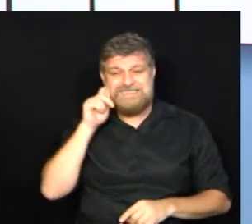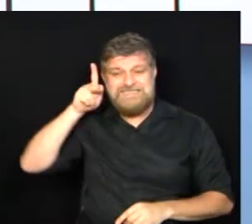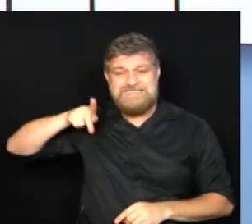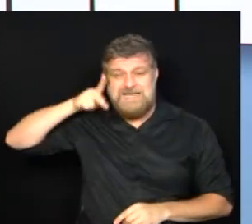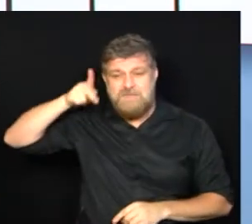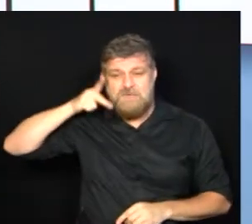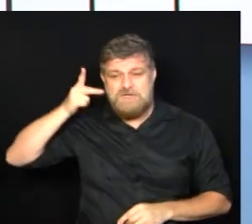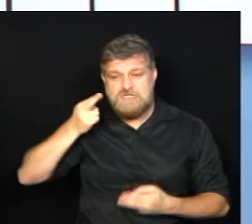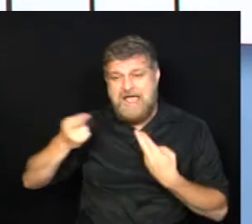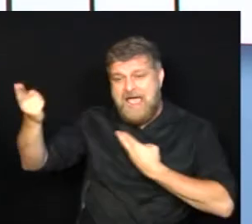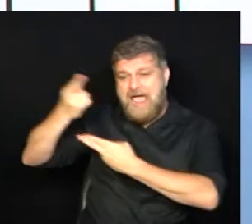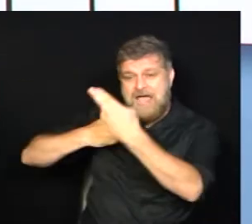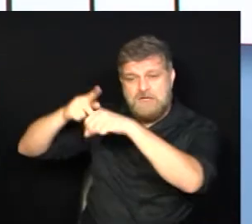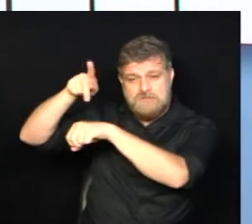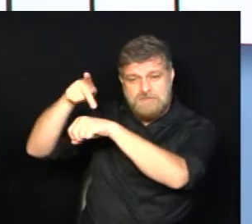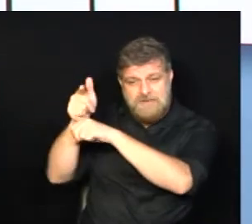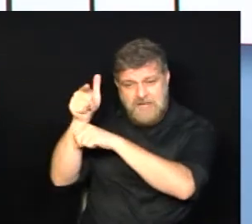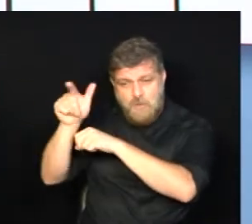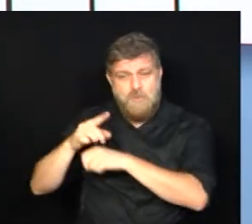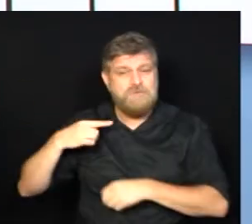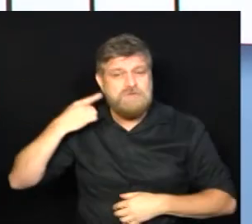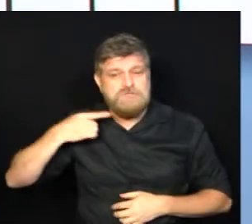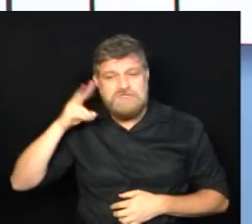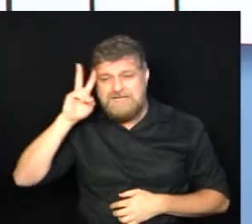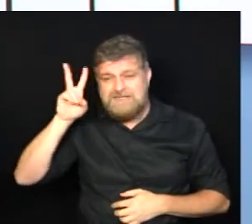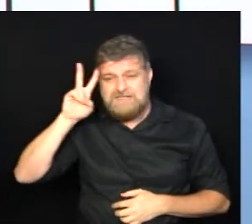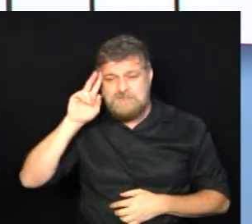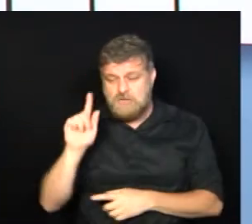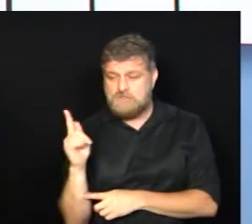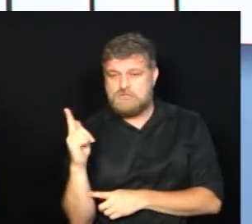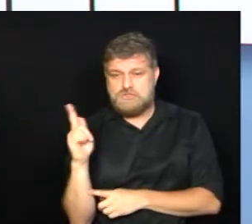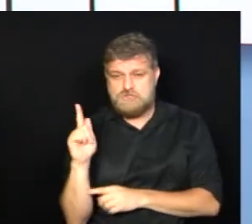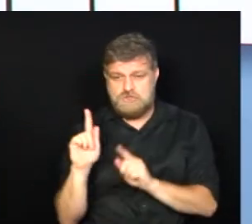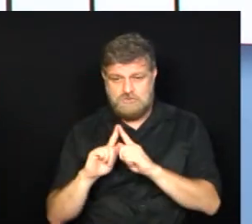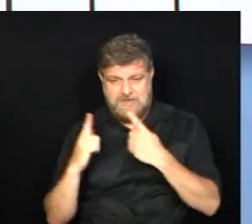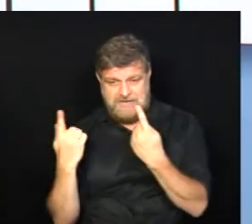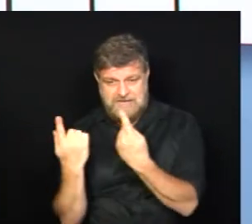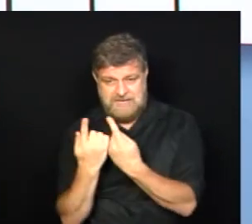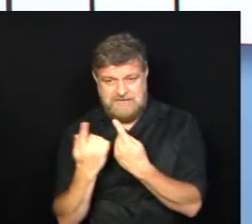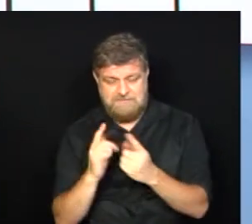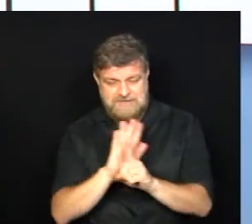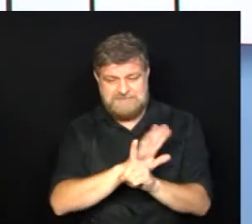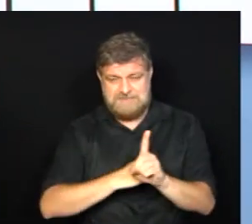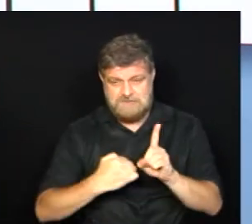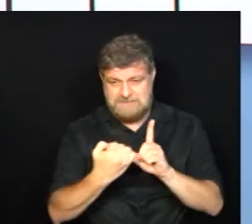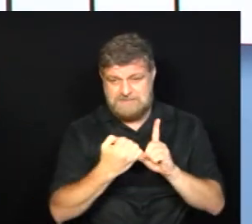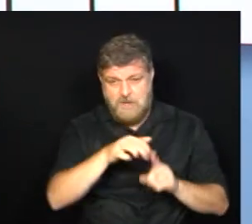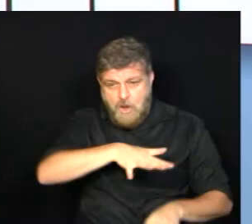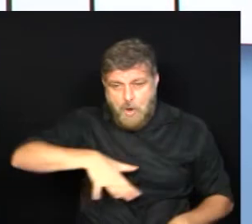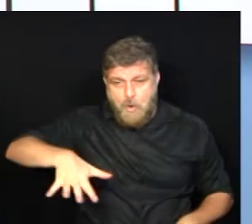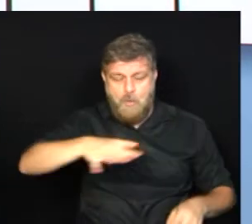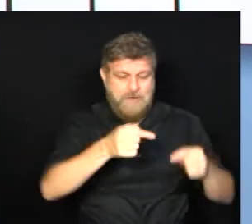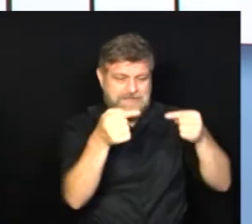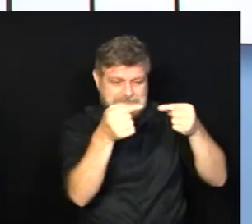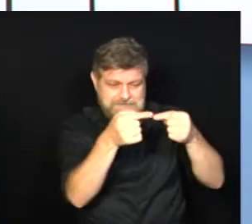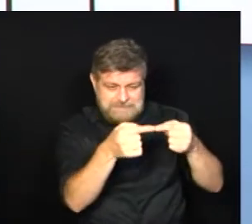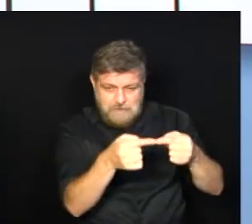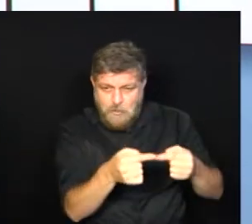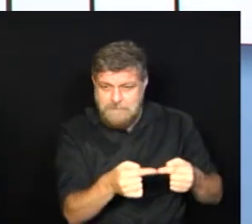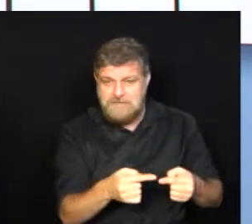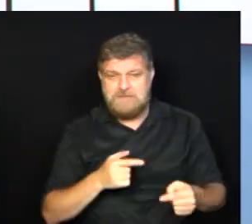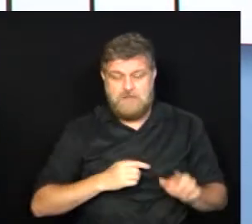relações internacionais, direito, história, geografia, serviço social ou áreas correlatas.